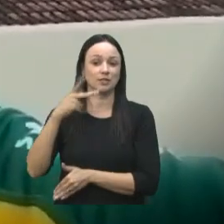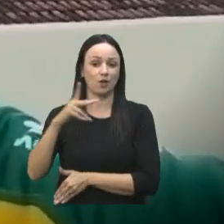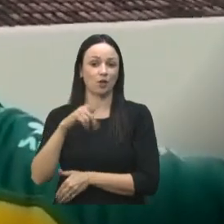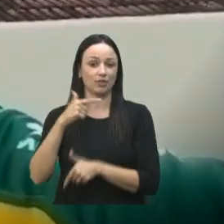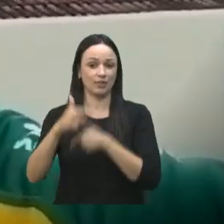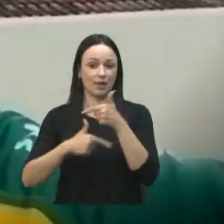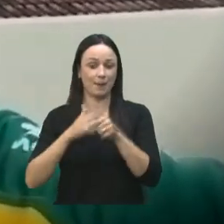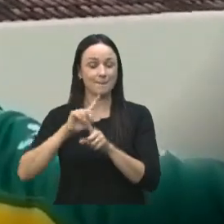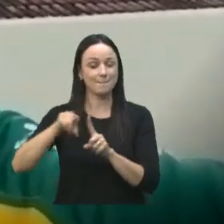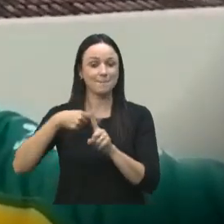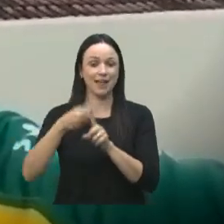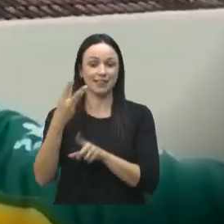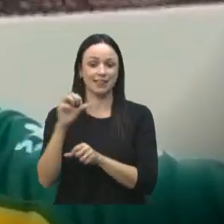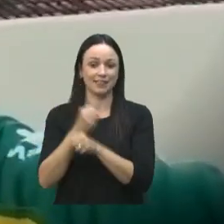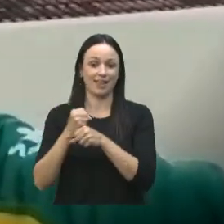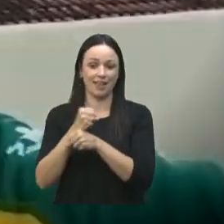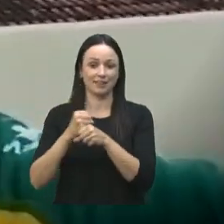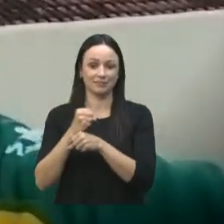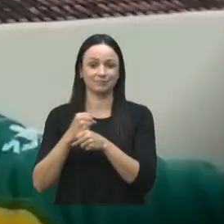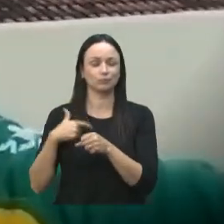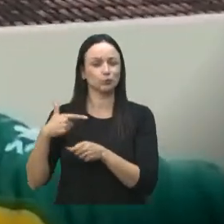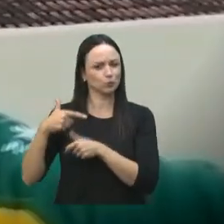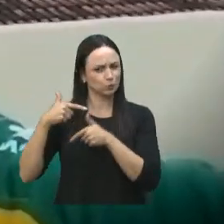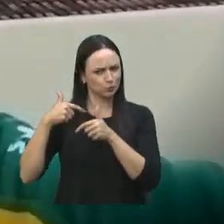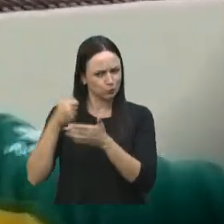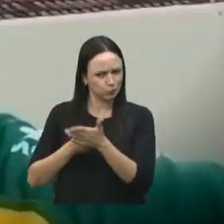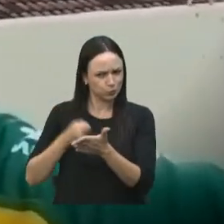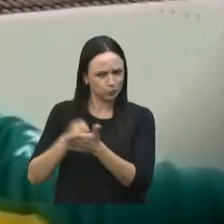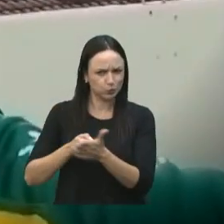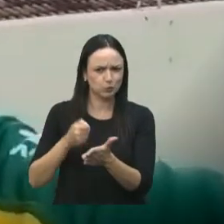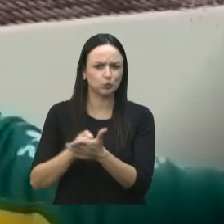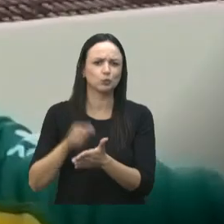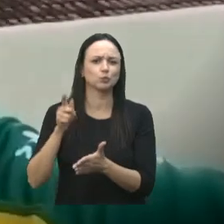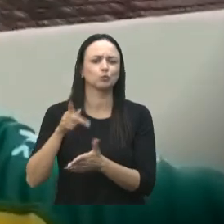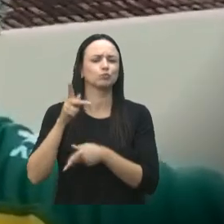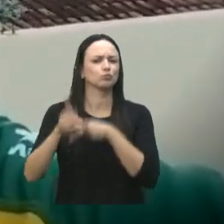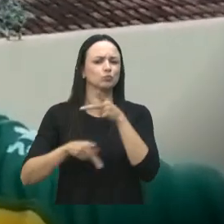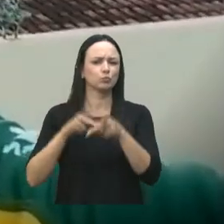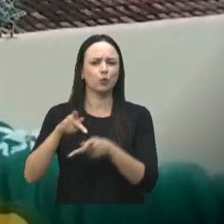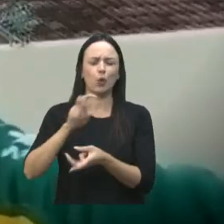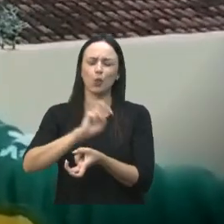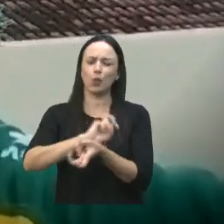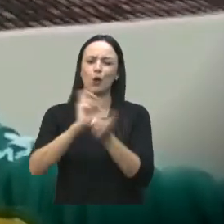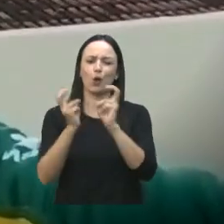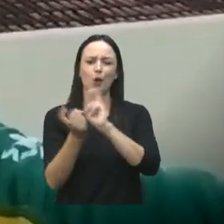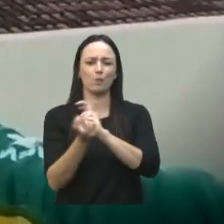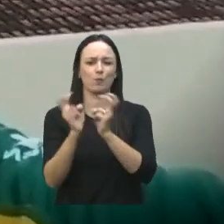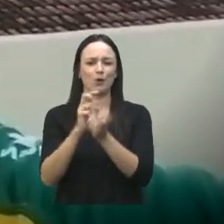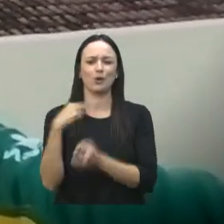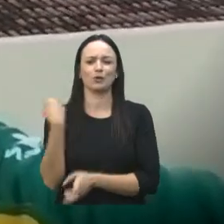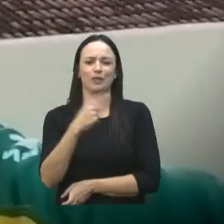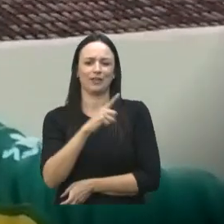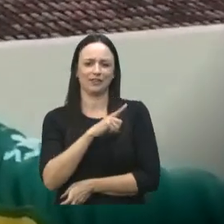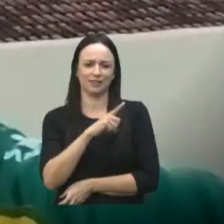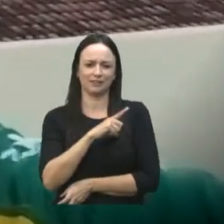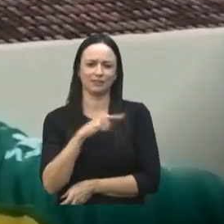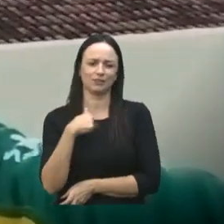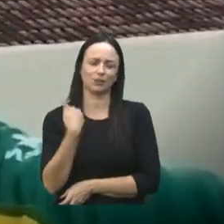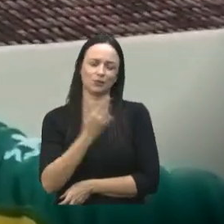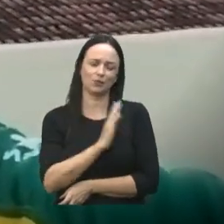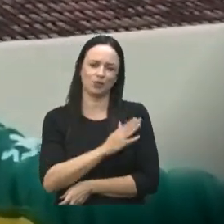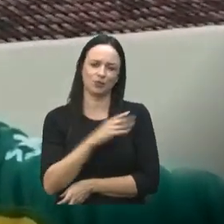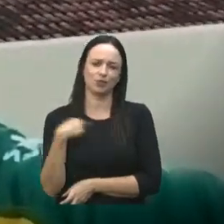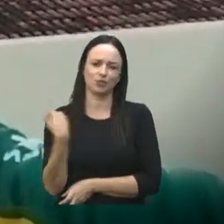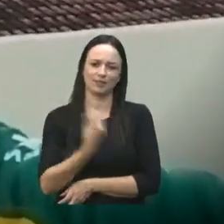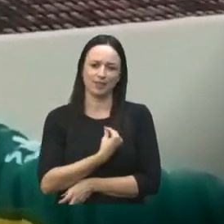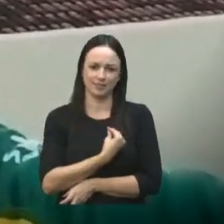mais de 30 anos a gente batalhando por esse povo, por essa nobre capoeira que a gente tem no nosso coração, na nossa